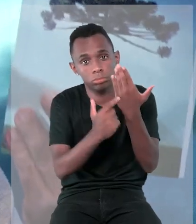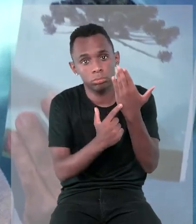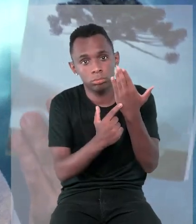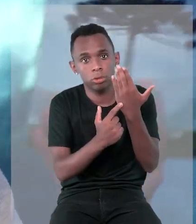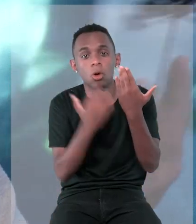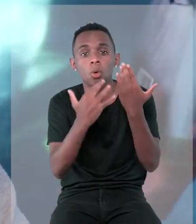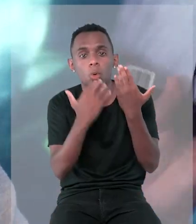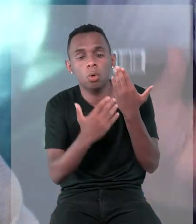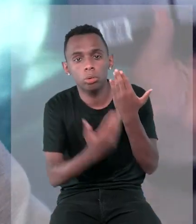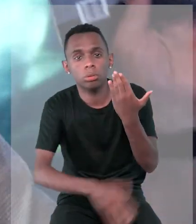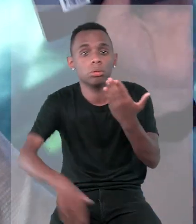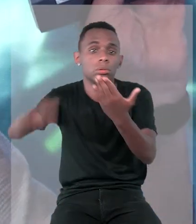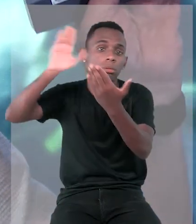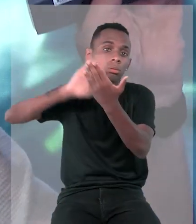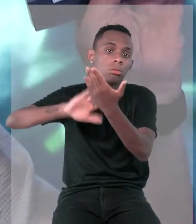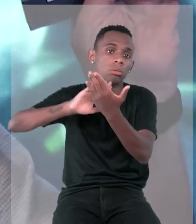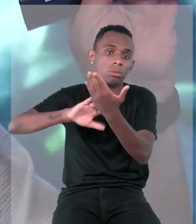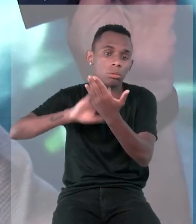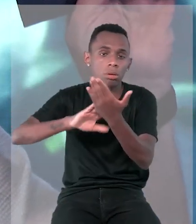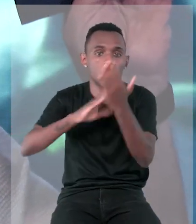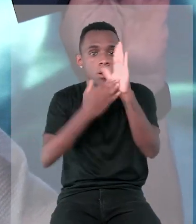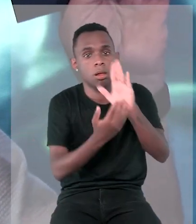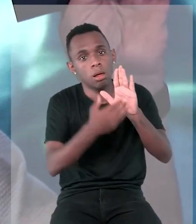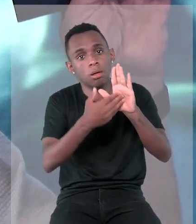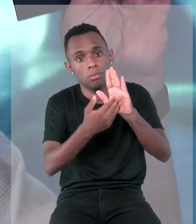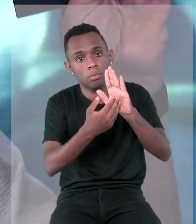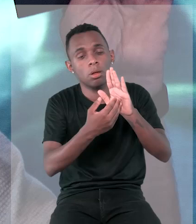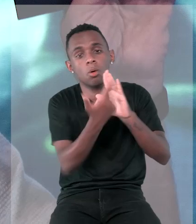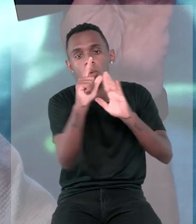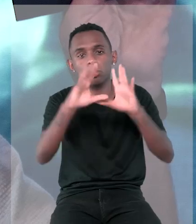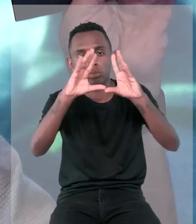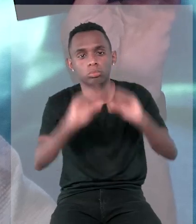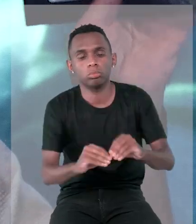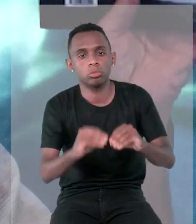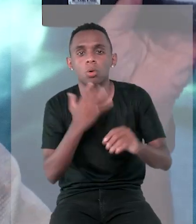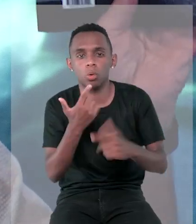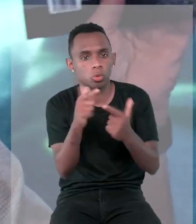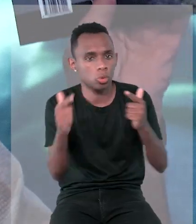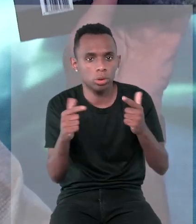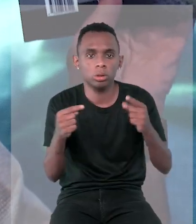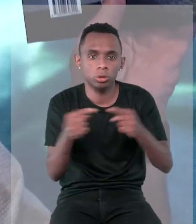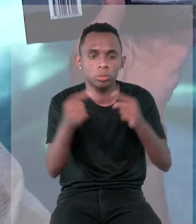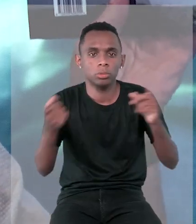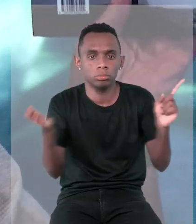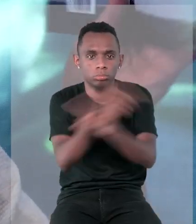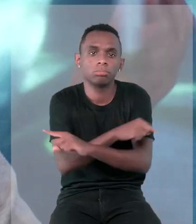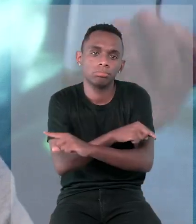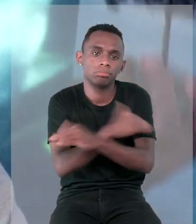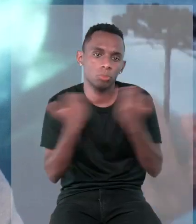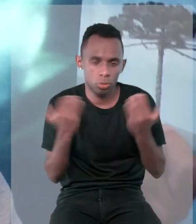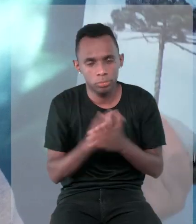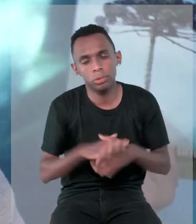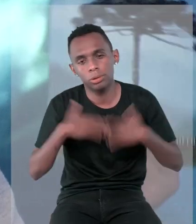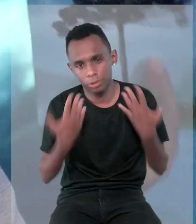com cor aqui na frente e tirou a cor do outro lado, como se estivesse tudo morto.